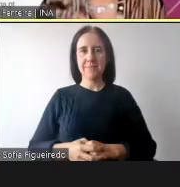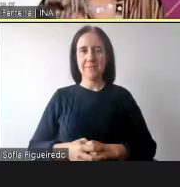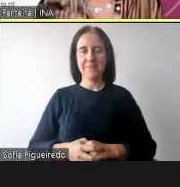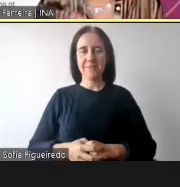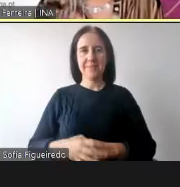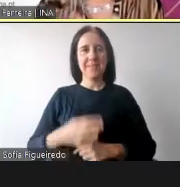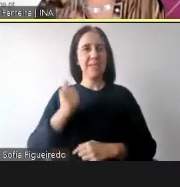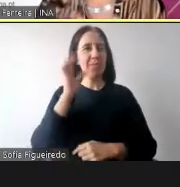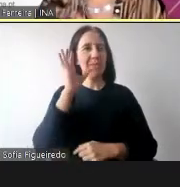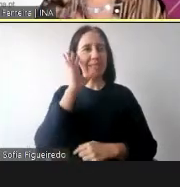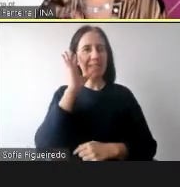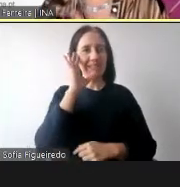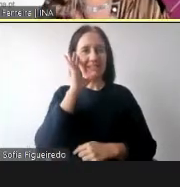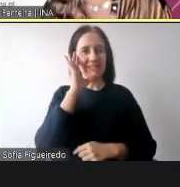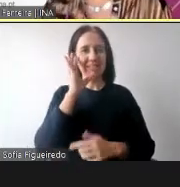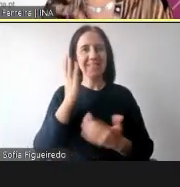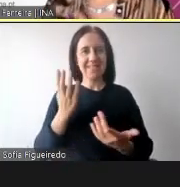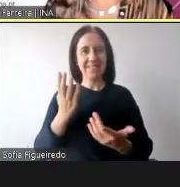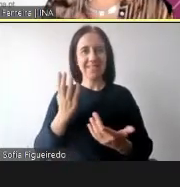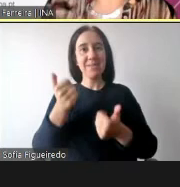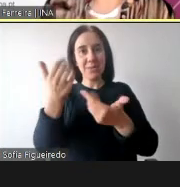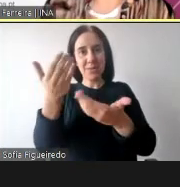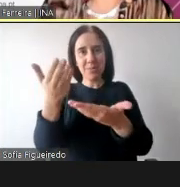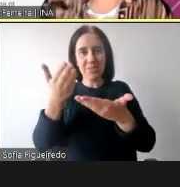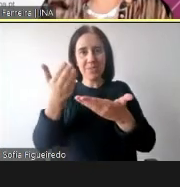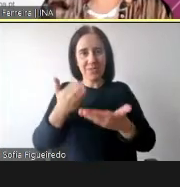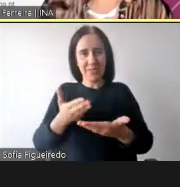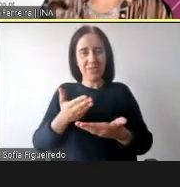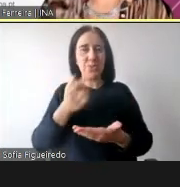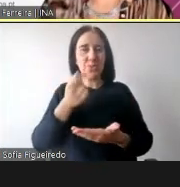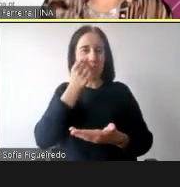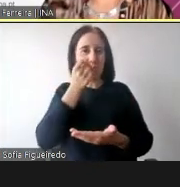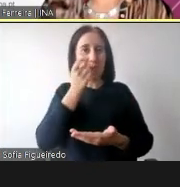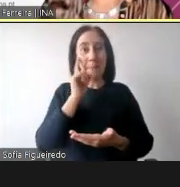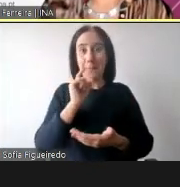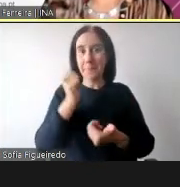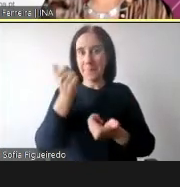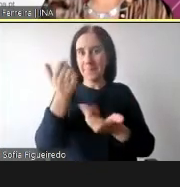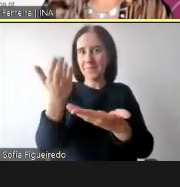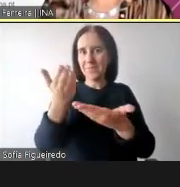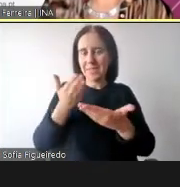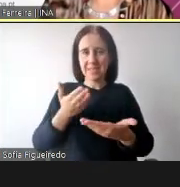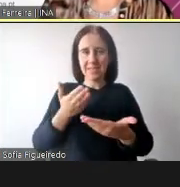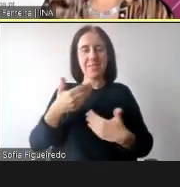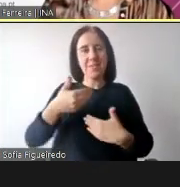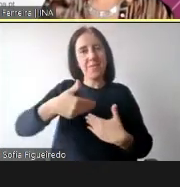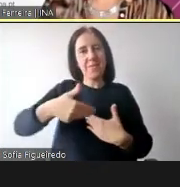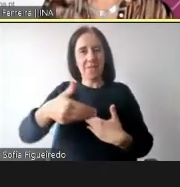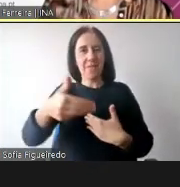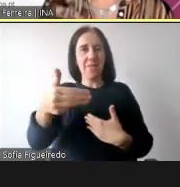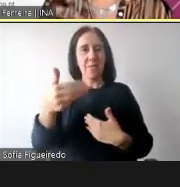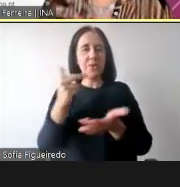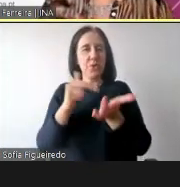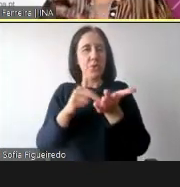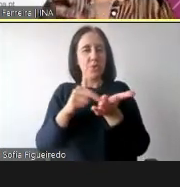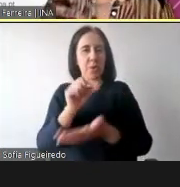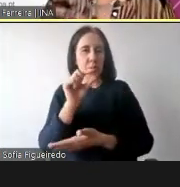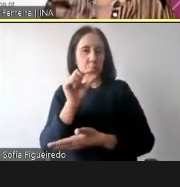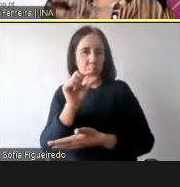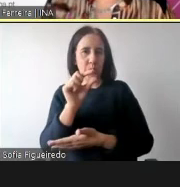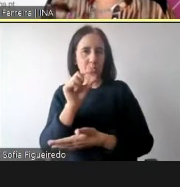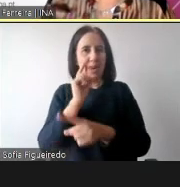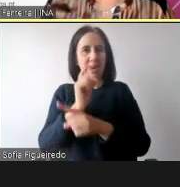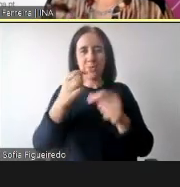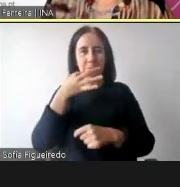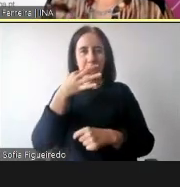Boa tarde, sejam bem-vindos e bem-vindas. Vamos fazer um pequeno compasso de espera enquanto todas